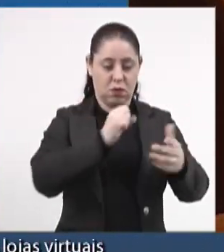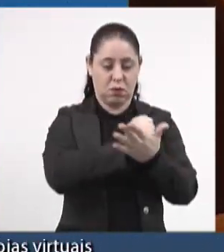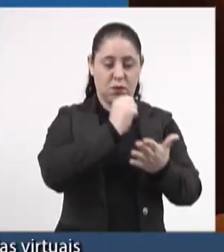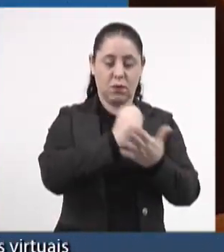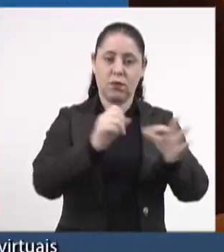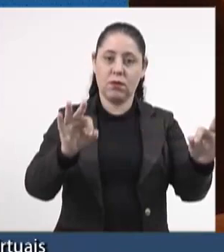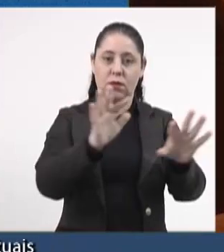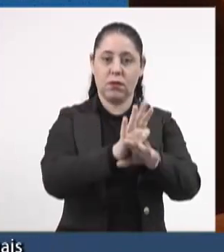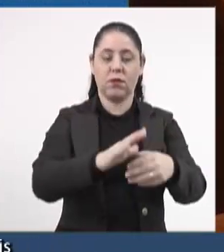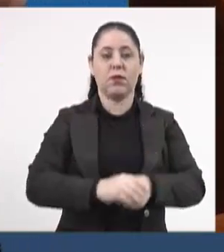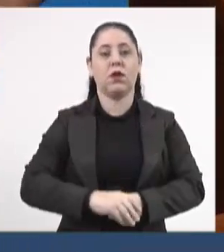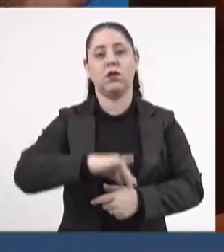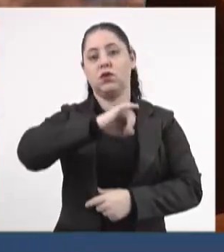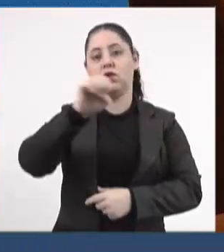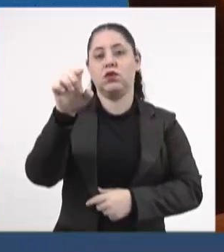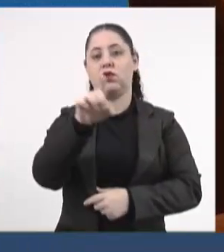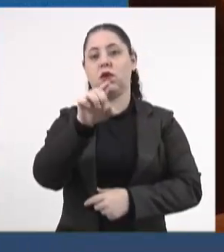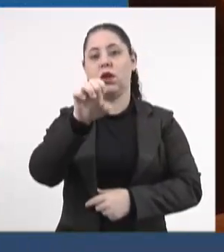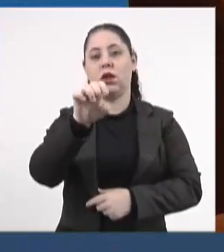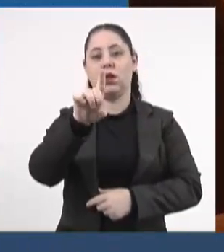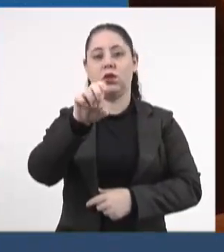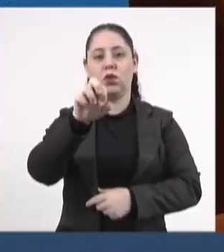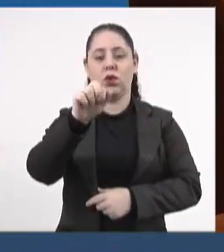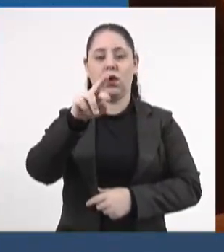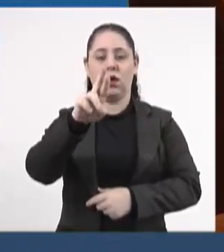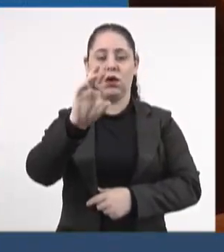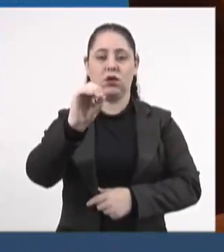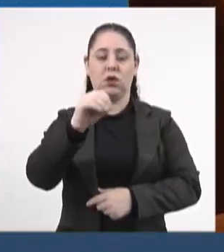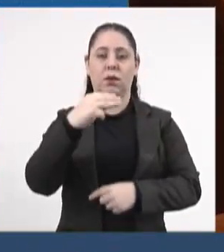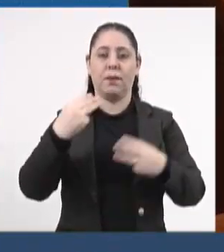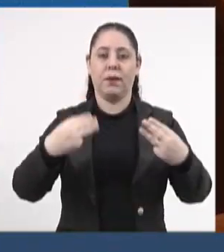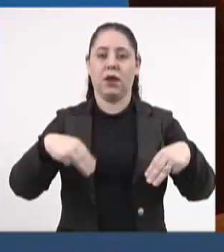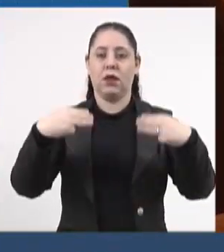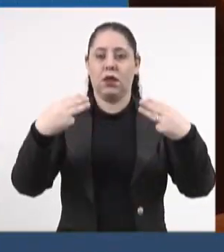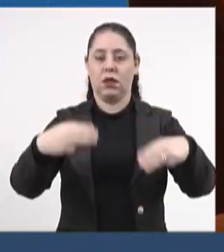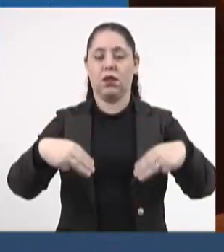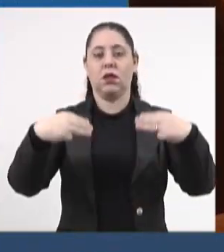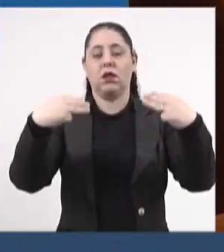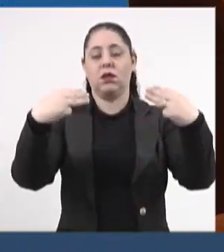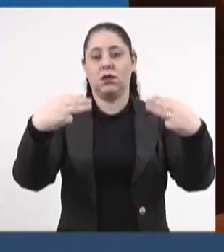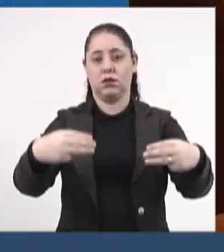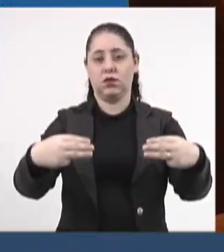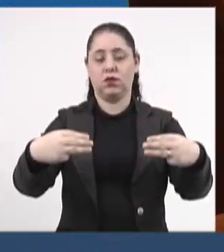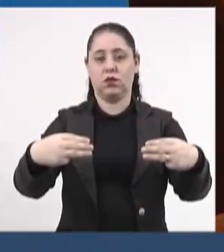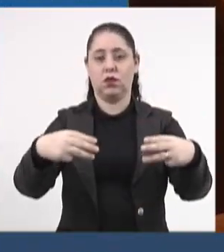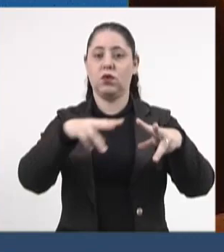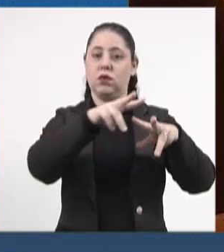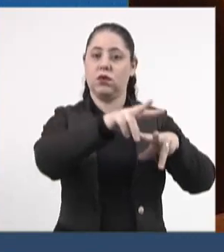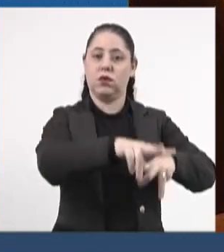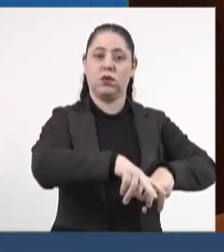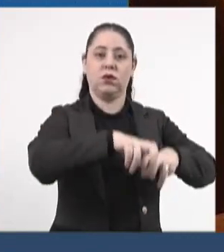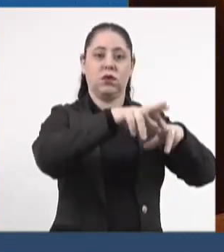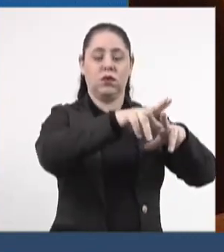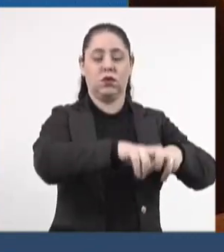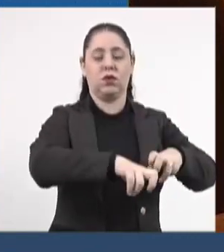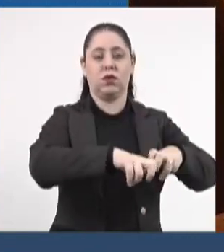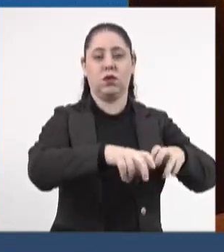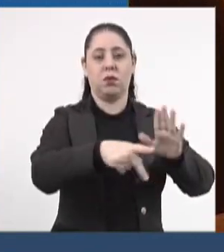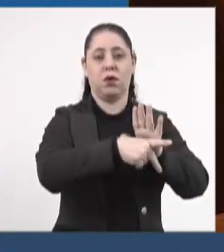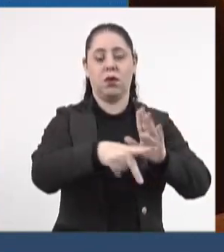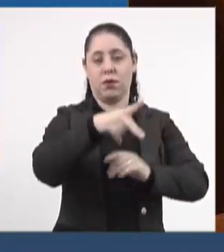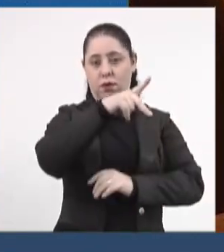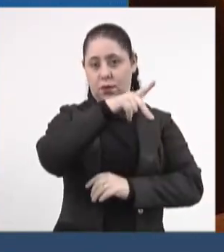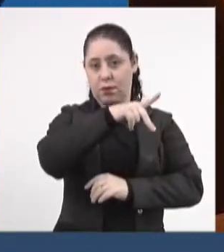fizeram? José Eduardo Cardoso, ministro da Agricultura de Fernando